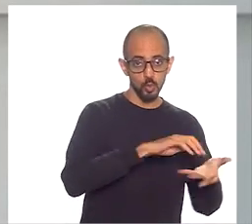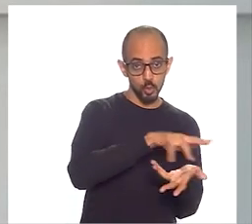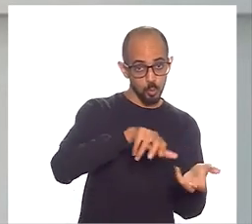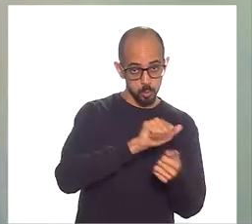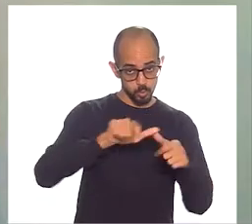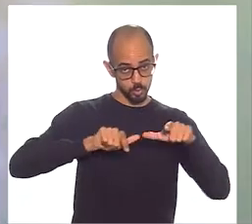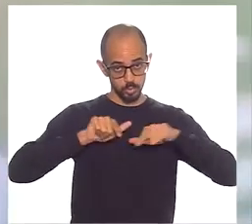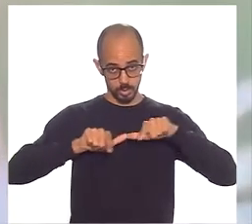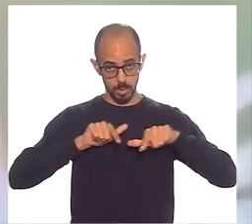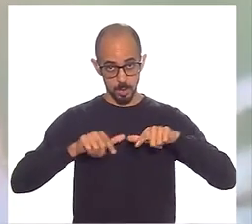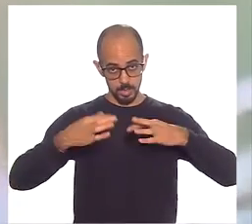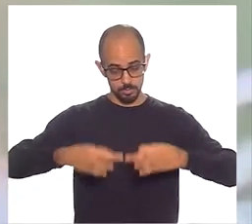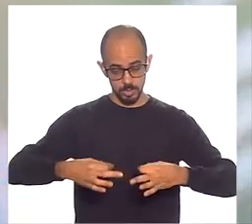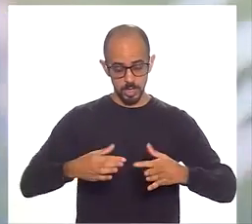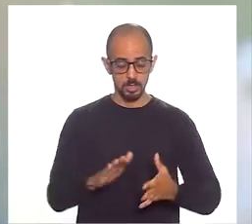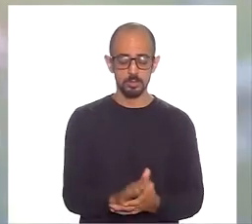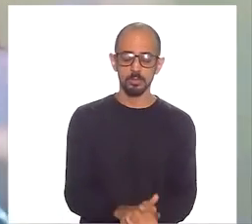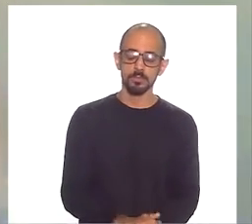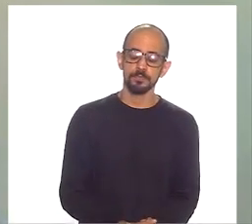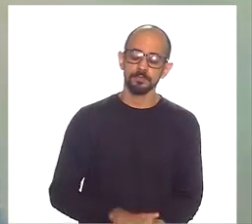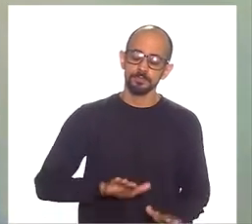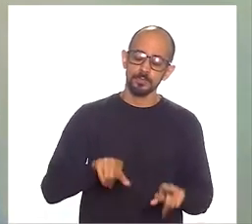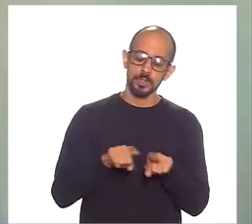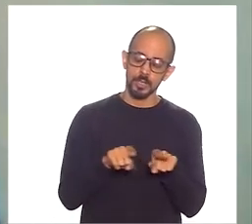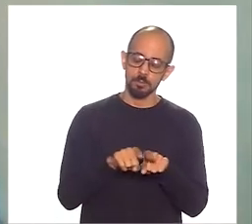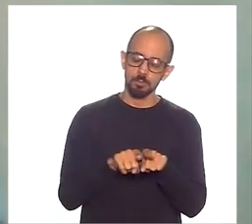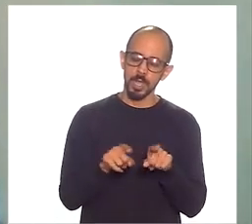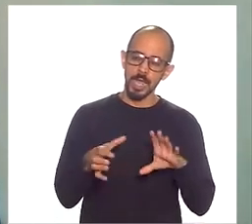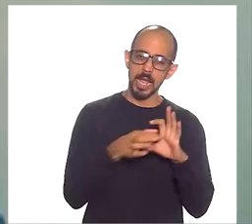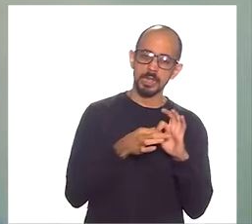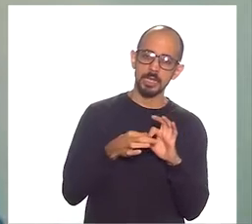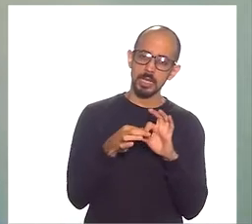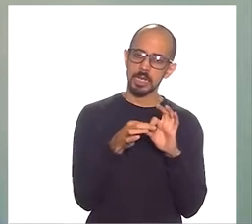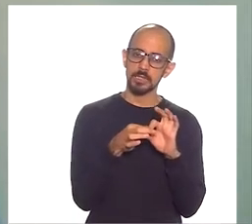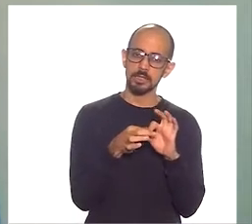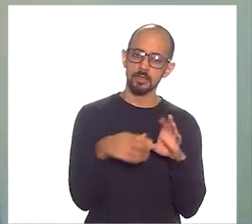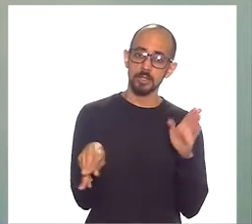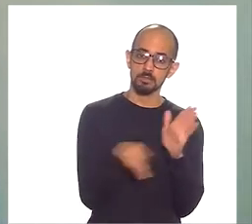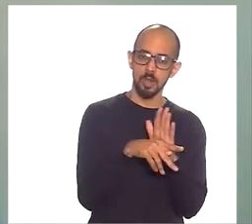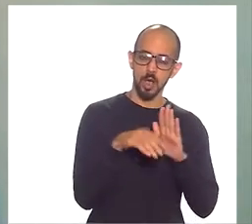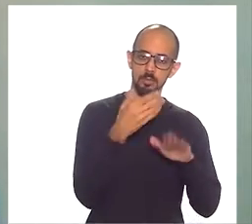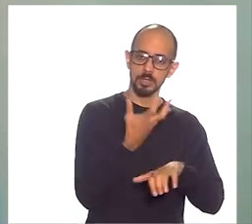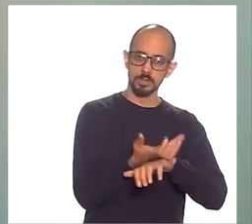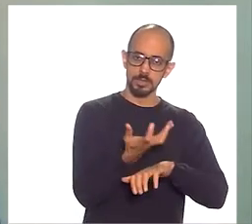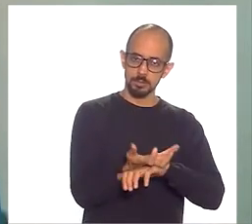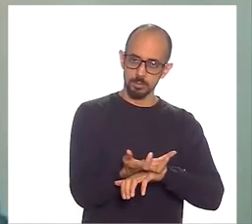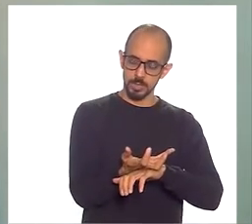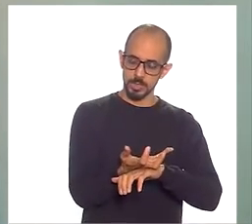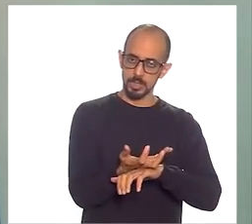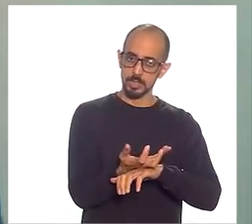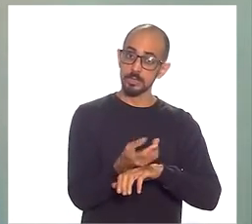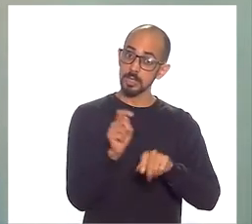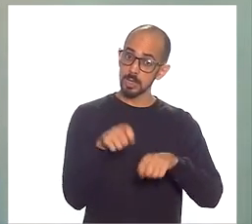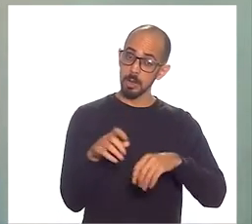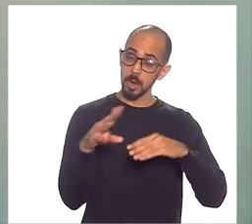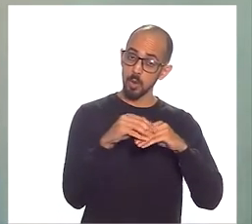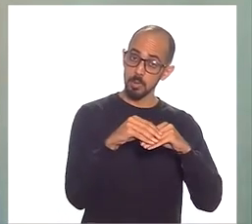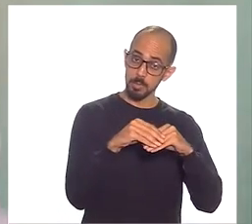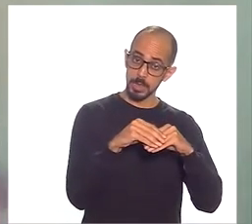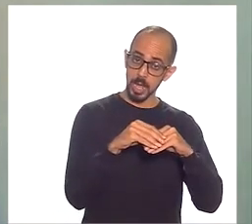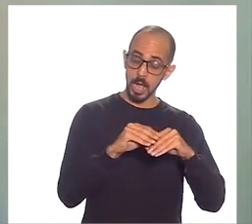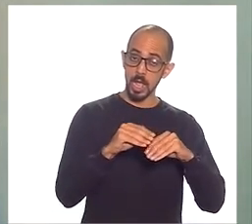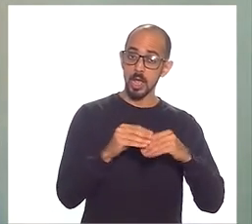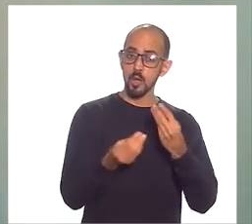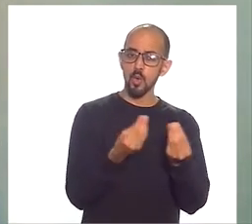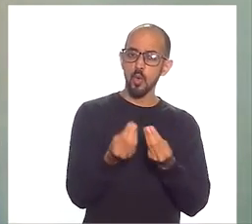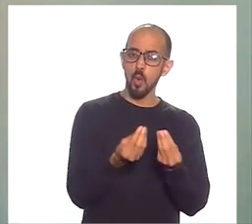do trabalho, que antigamente andavam. E também a integração das próprias disciplinas, né, podendo uma complementar a outra.